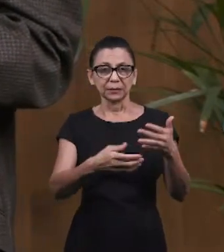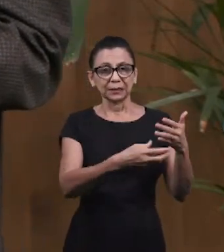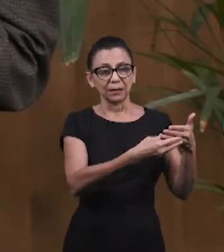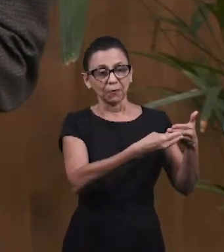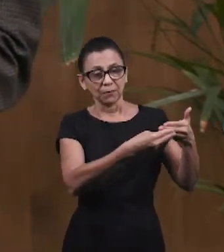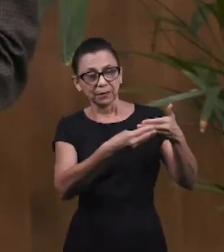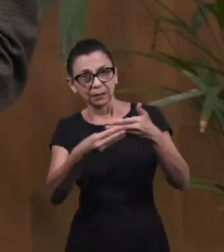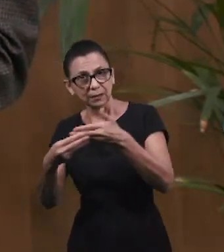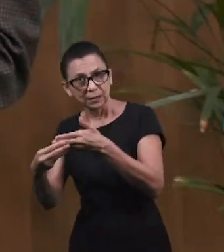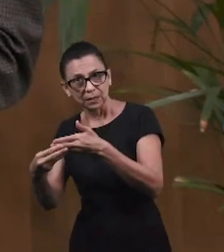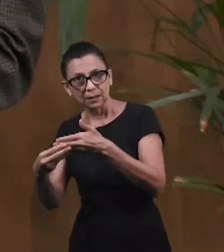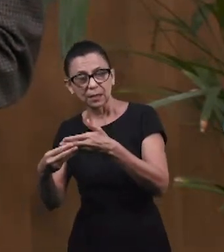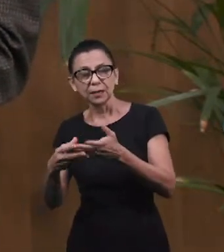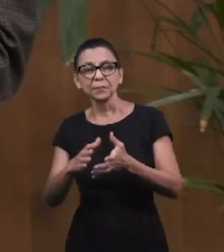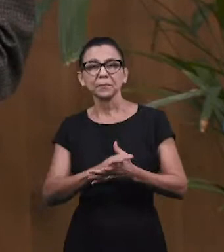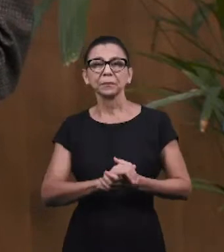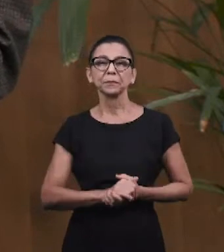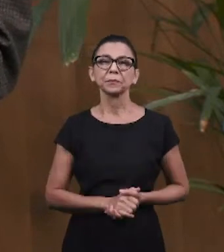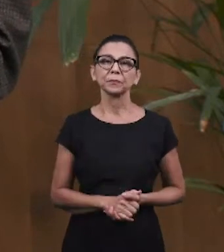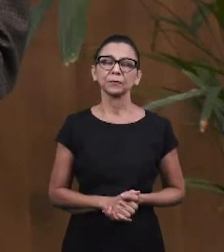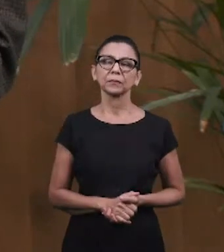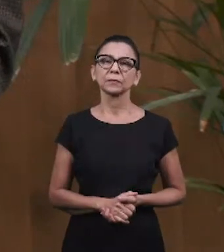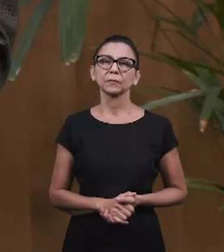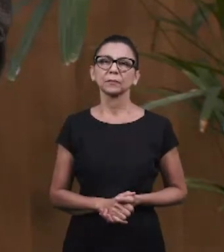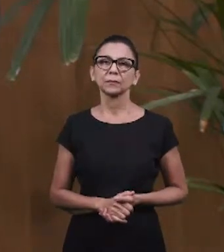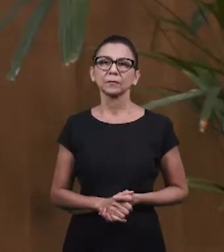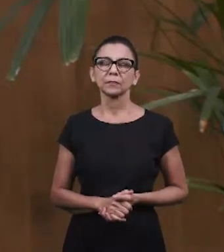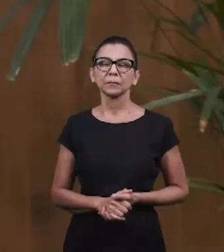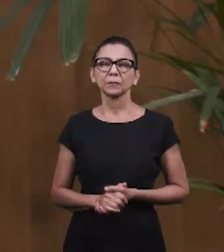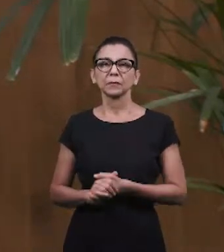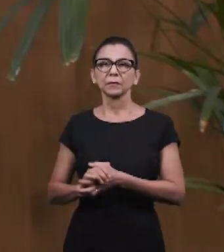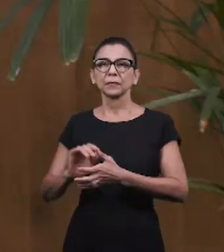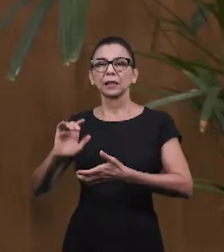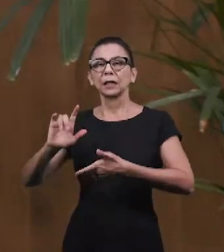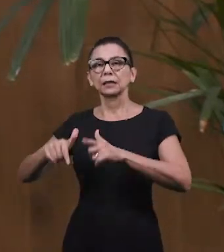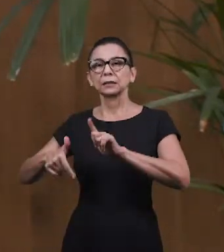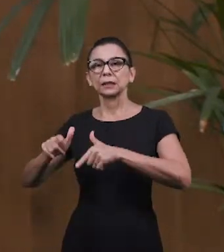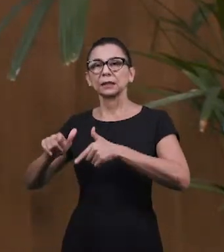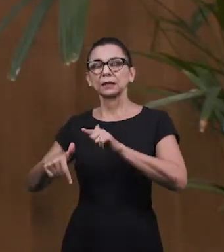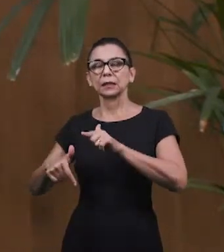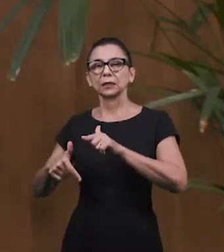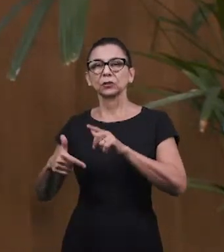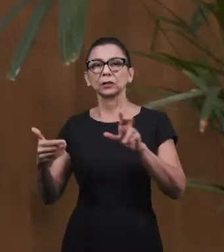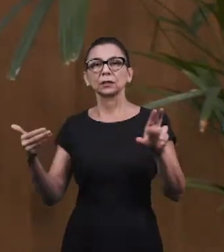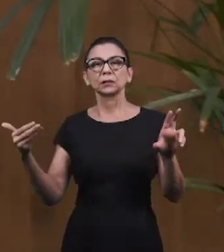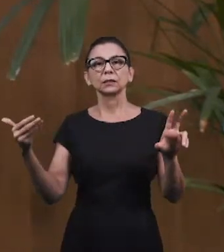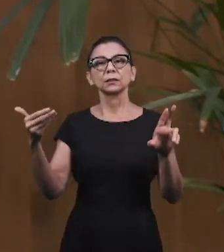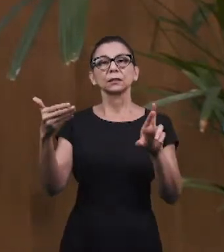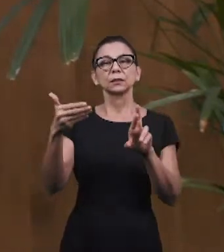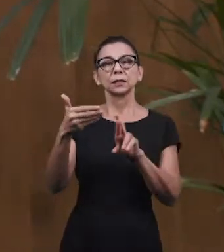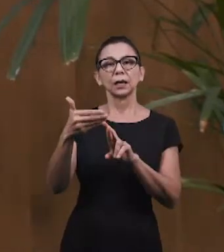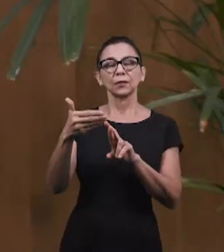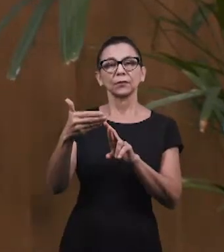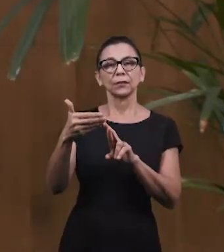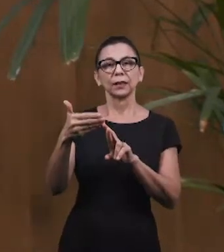ordem refere-se à igreja ou a Israel através da tribulação?